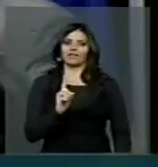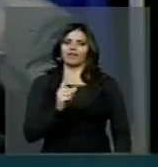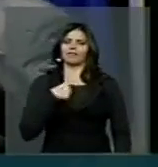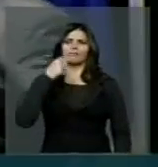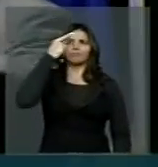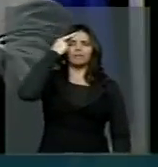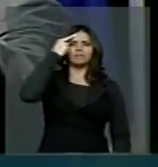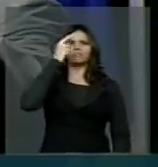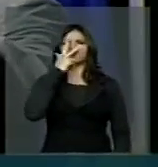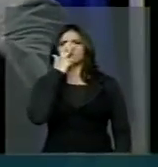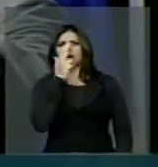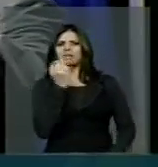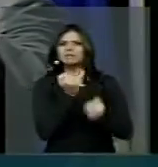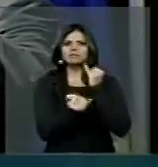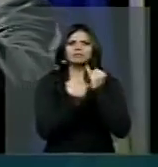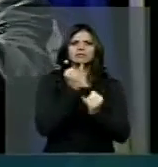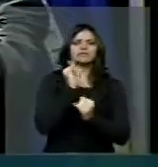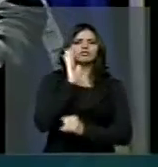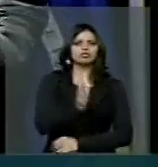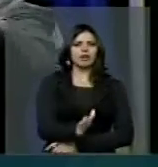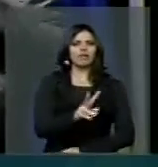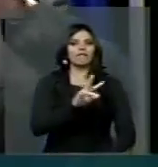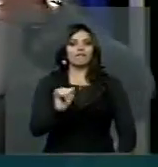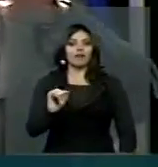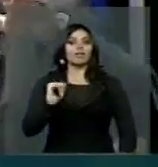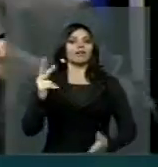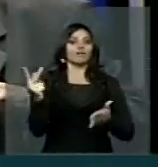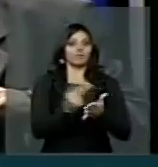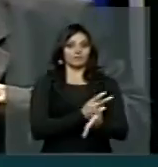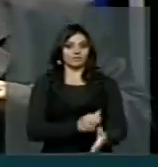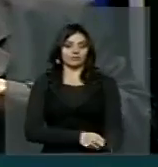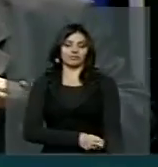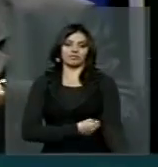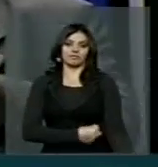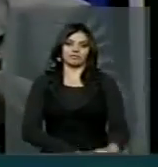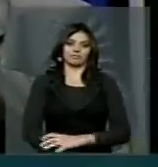com o que parecia que era o que iria acontecer.